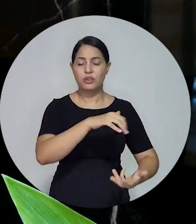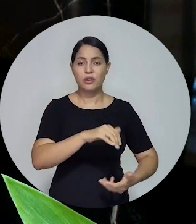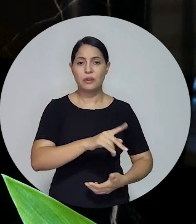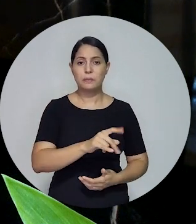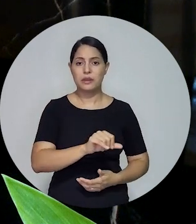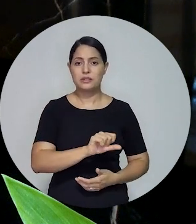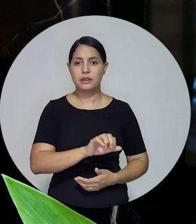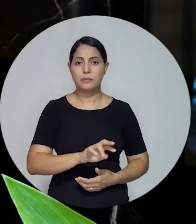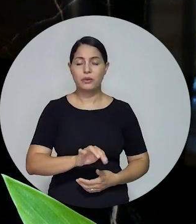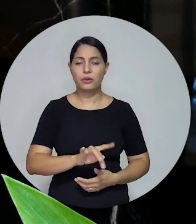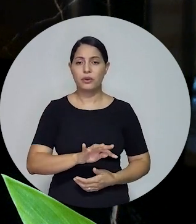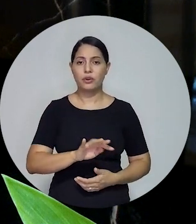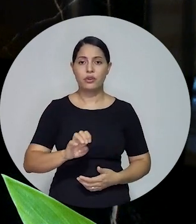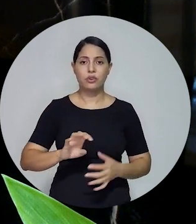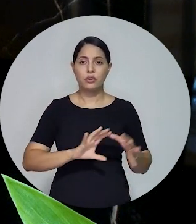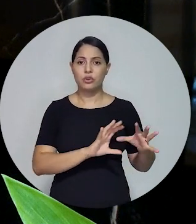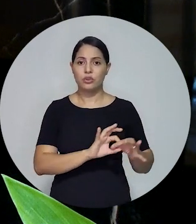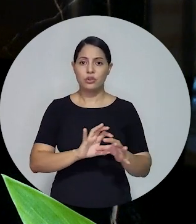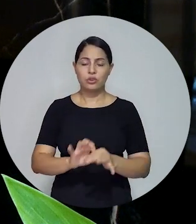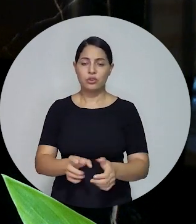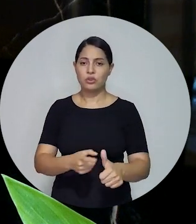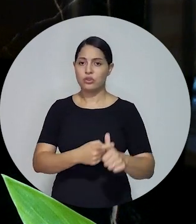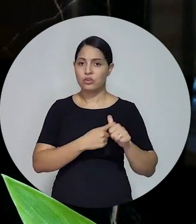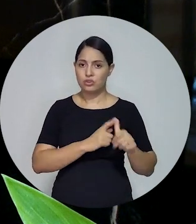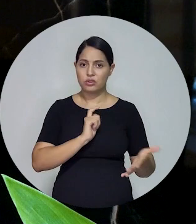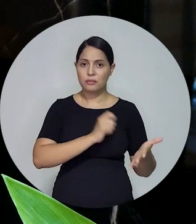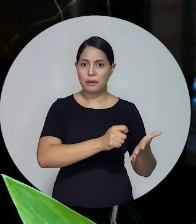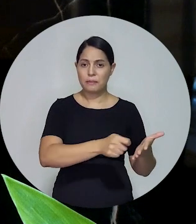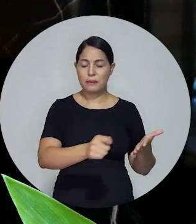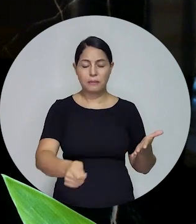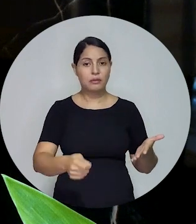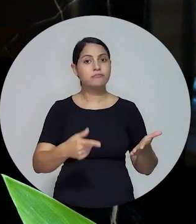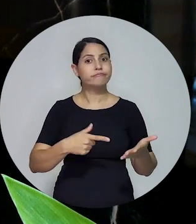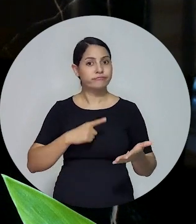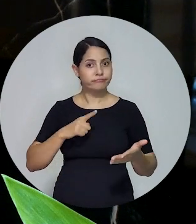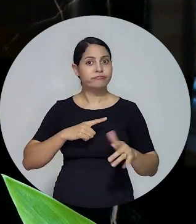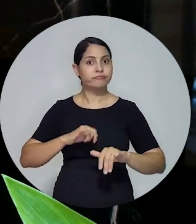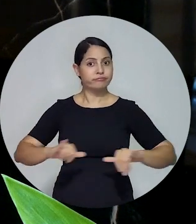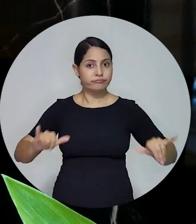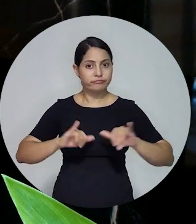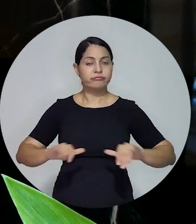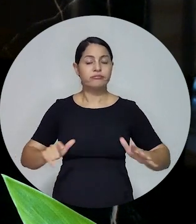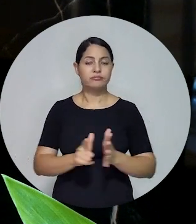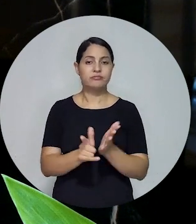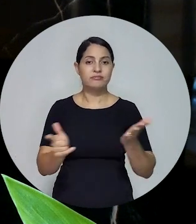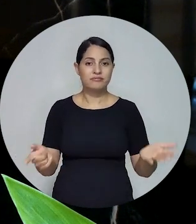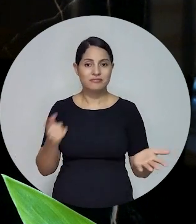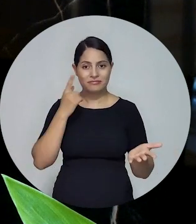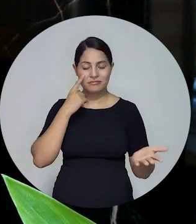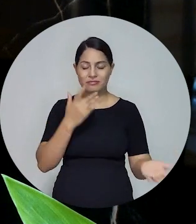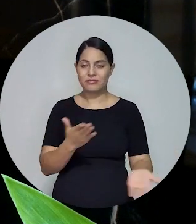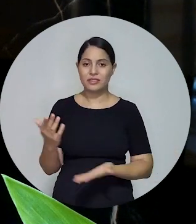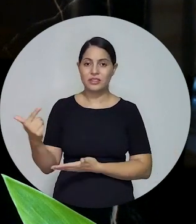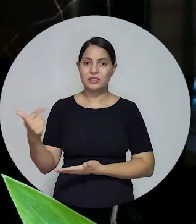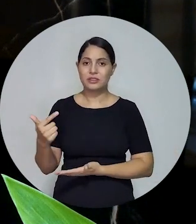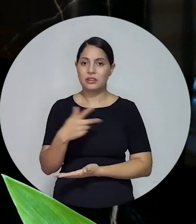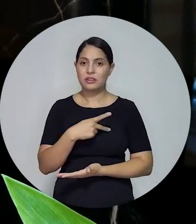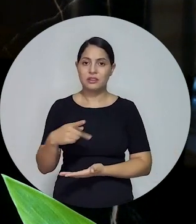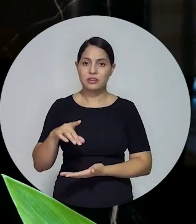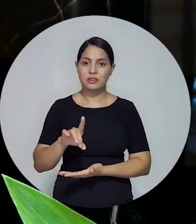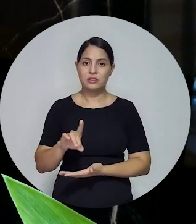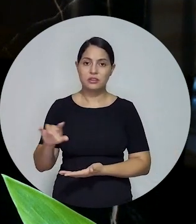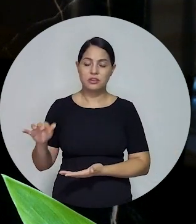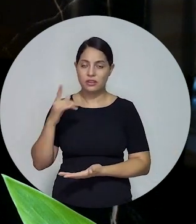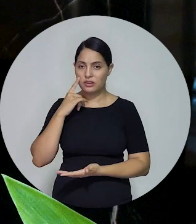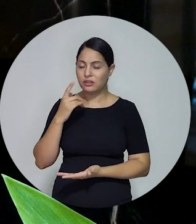e quitação de dívidas. O assunto foi destaque no Jornal da TV Globo e contou com a participação da vice-presidente da OAB